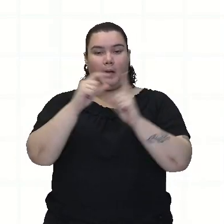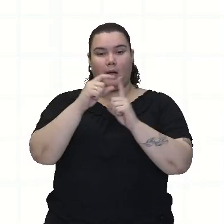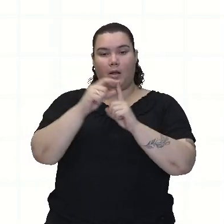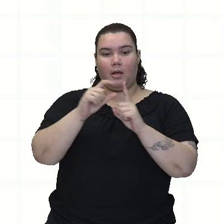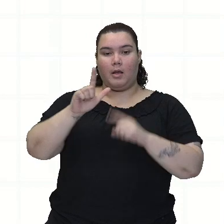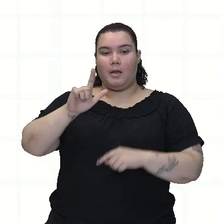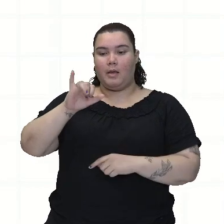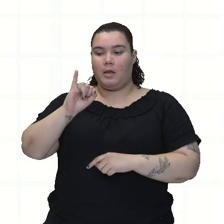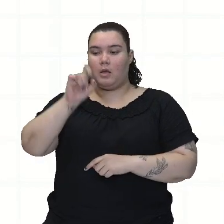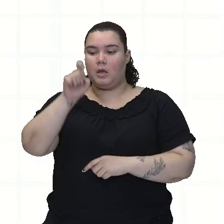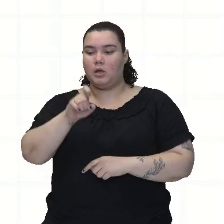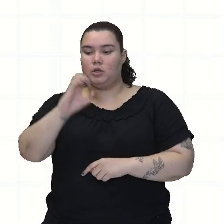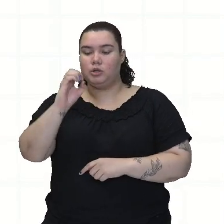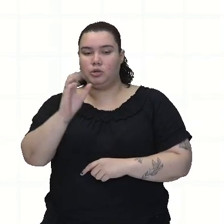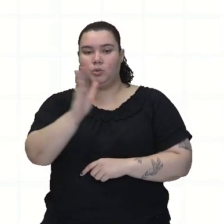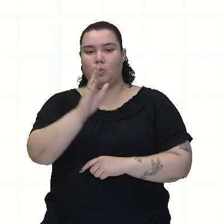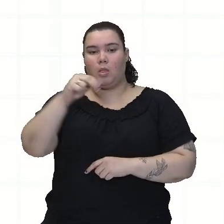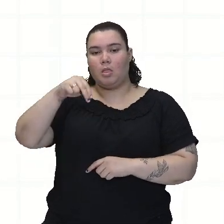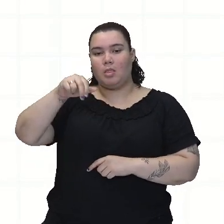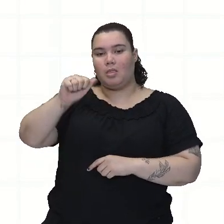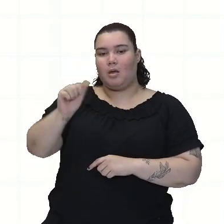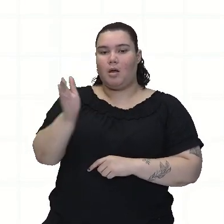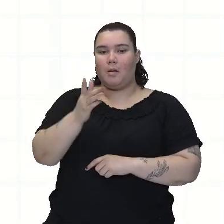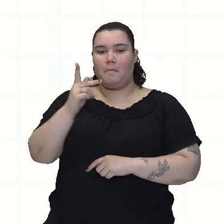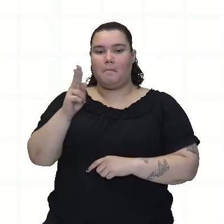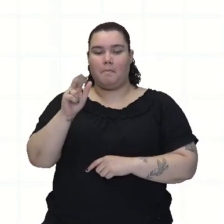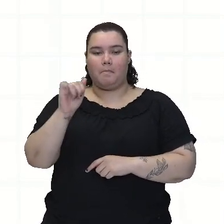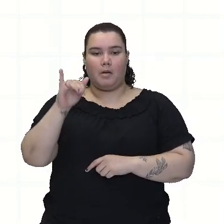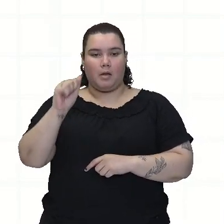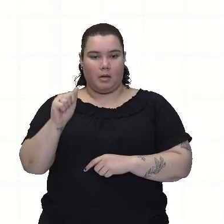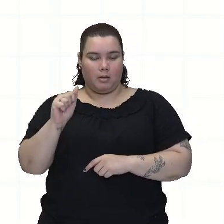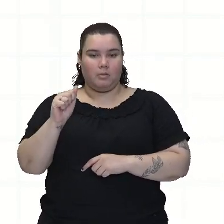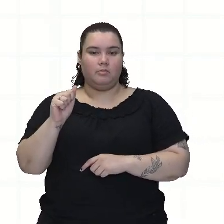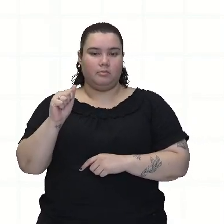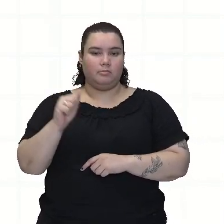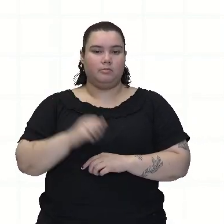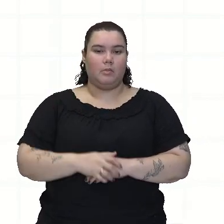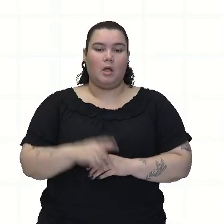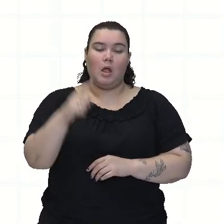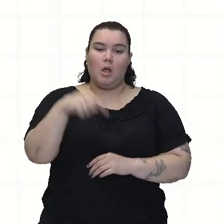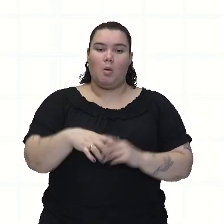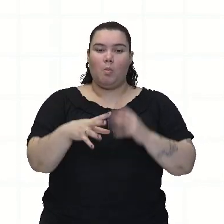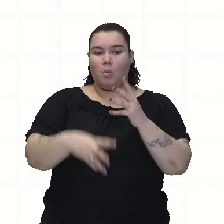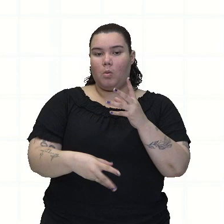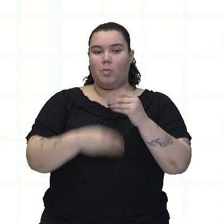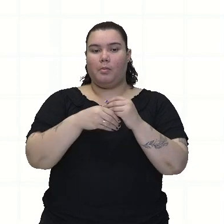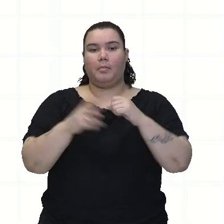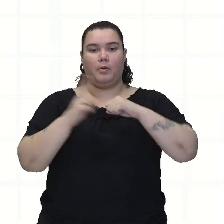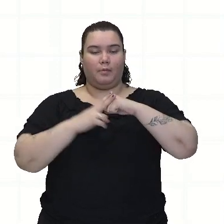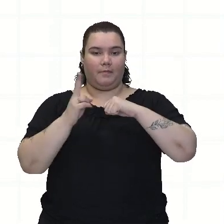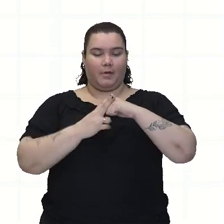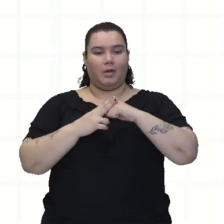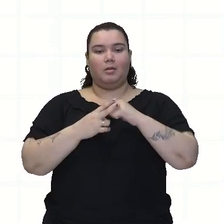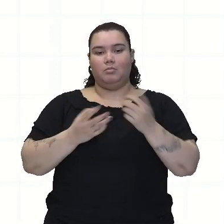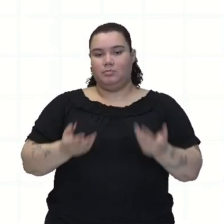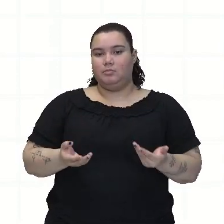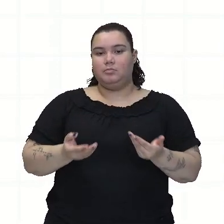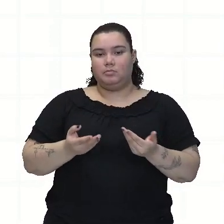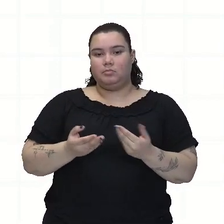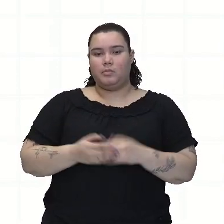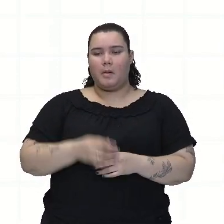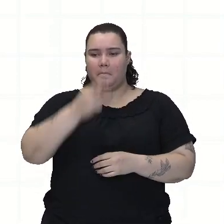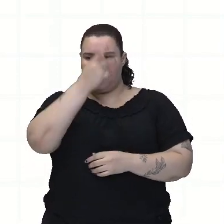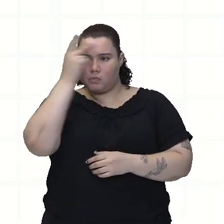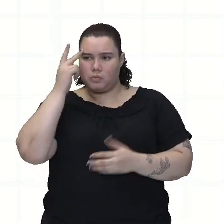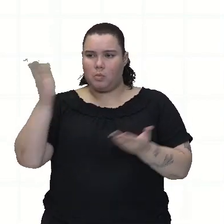eu falo, os voluntários recolheram. Aí eu vou perguntar, recolheram o quê? Porque eu preciso desse complemento e